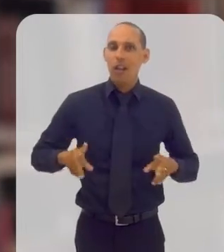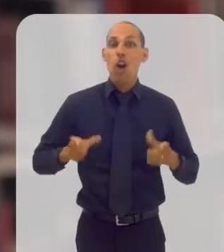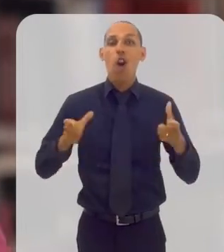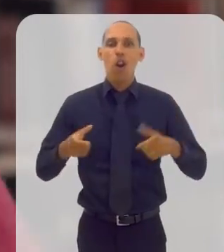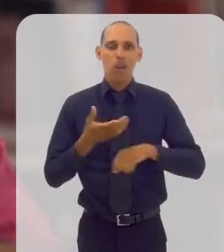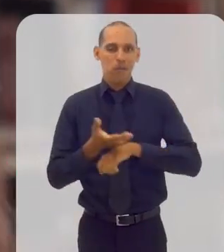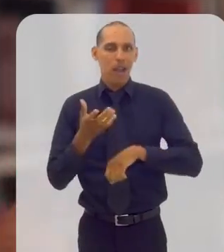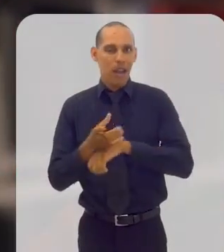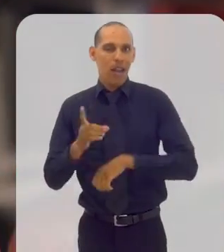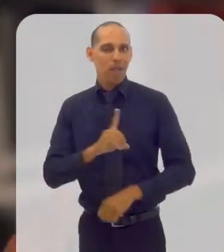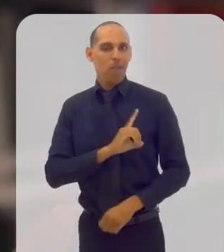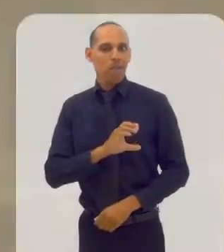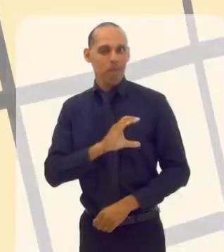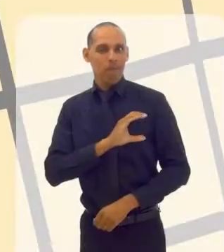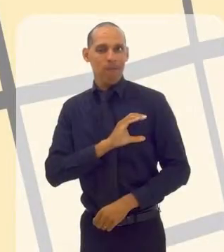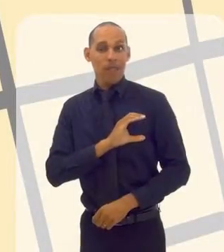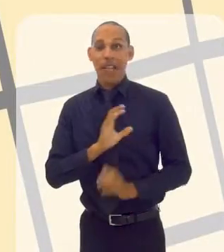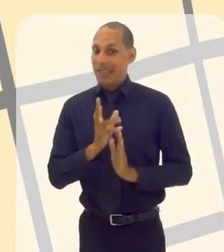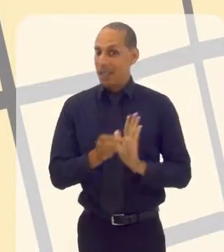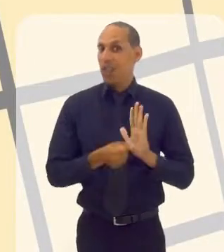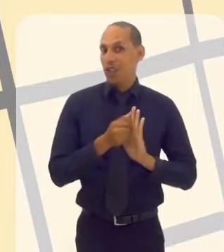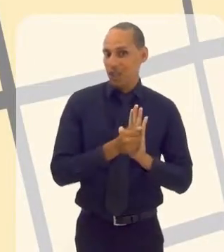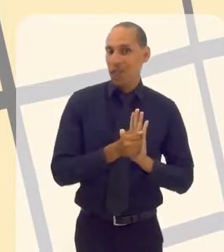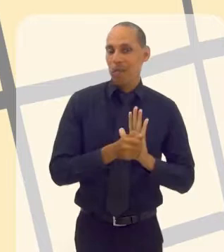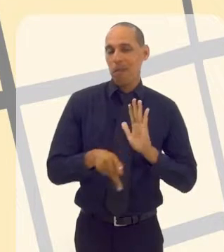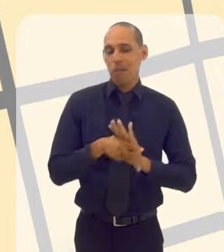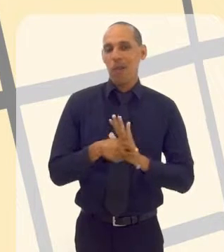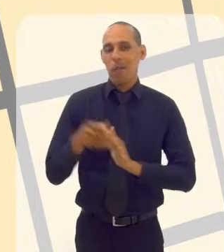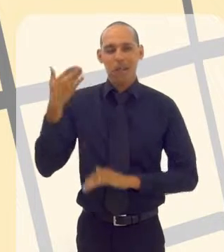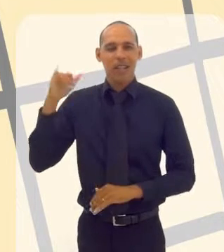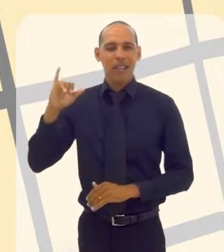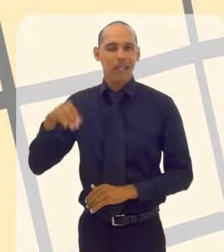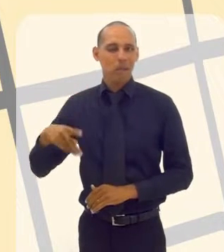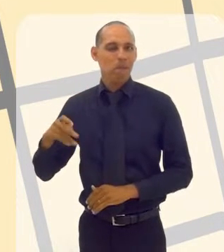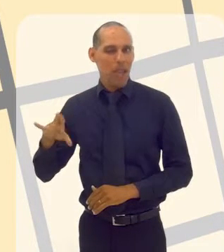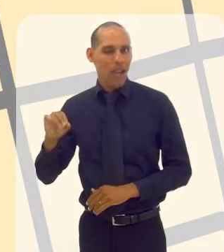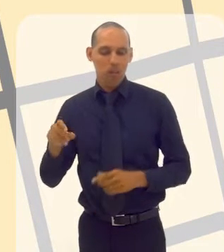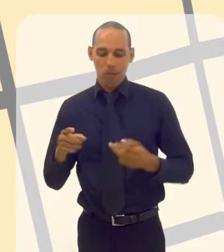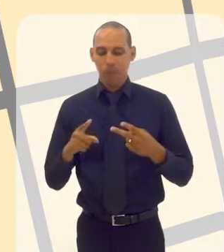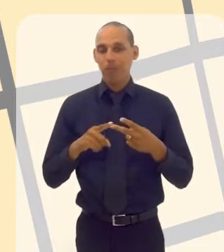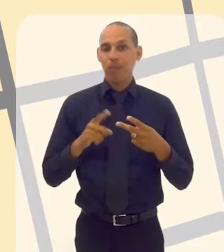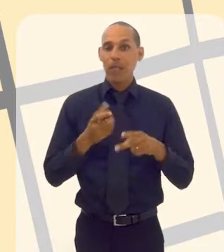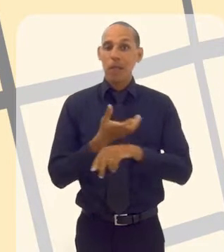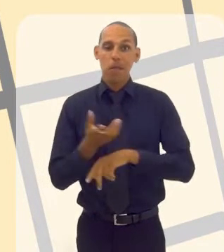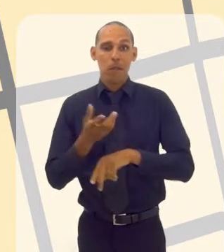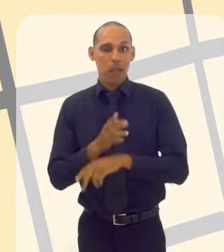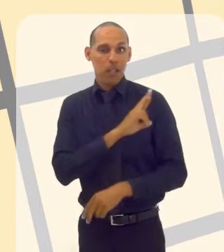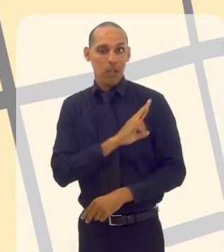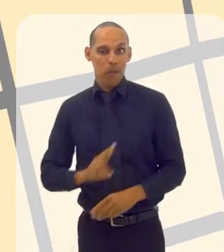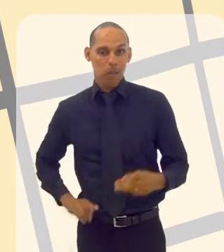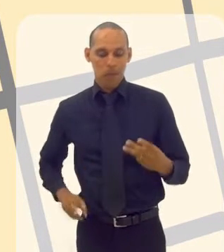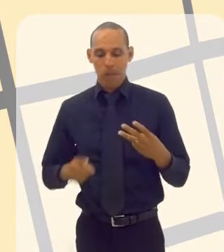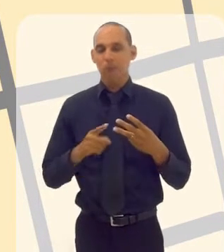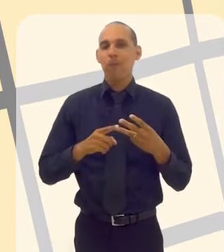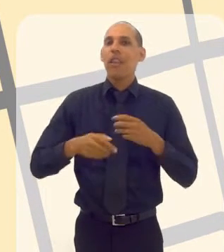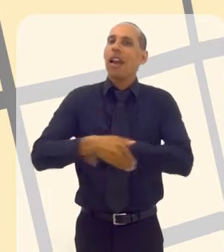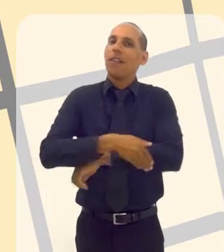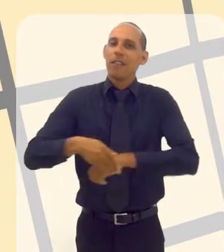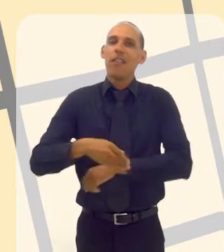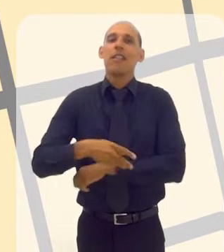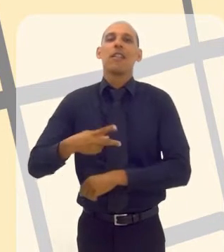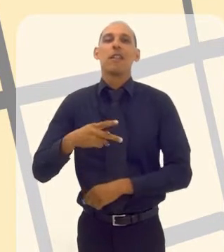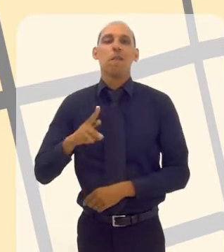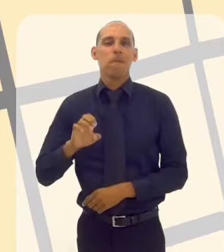estão refletidos na Praça Duque de Caxias, símbolo do Império, na Praça da República, símbolo do rompimento com a coroa, e na Avenida